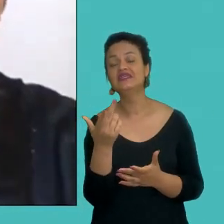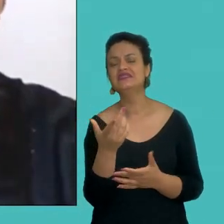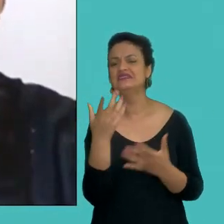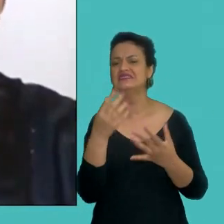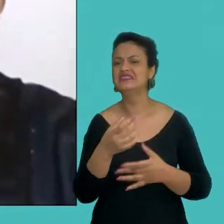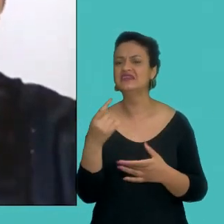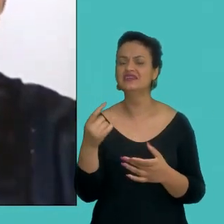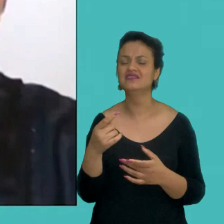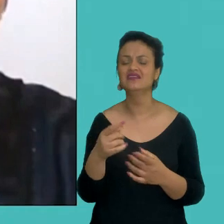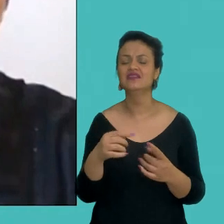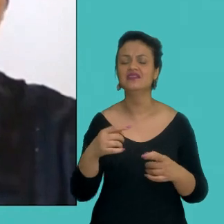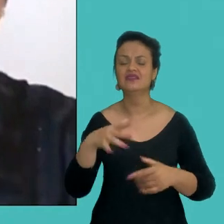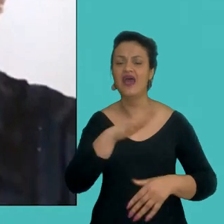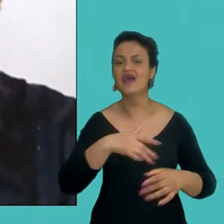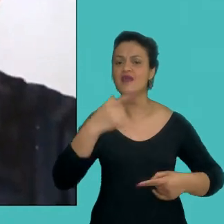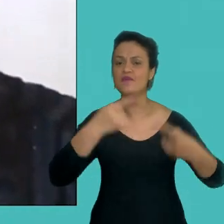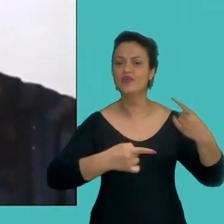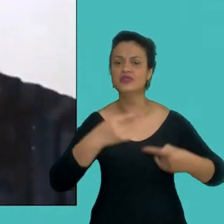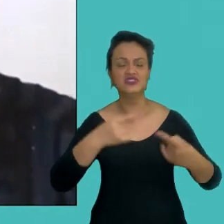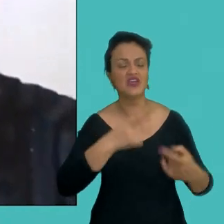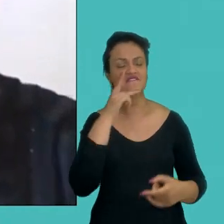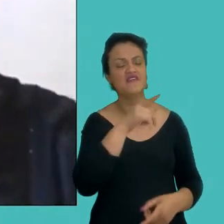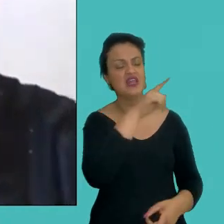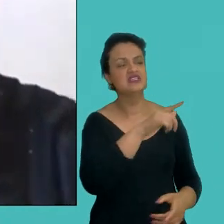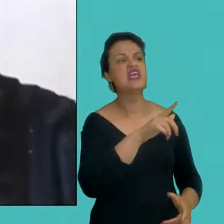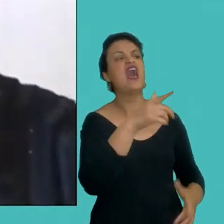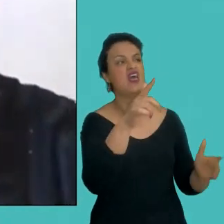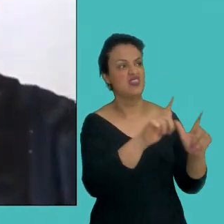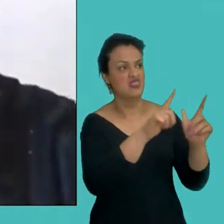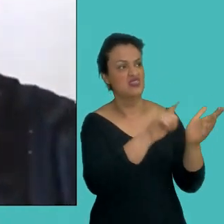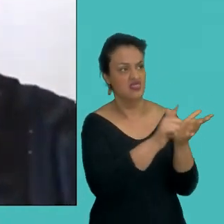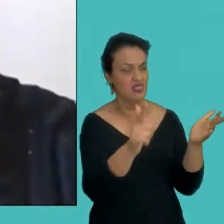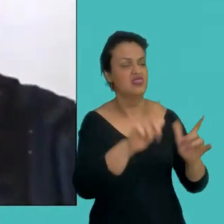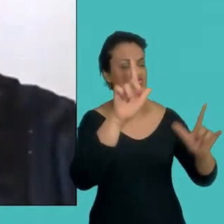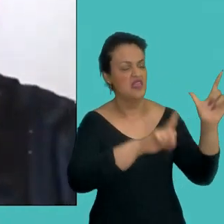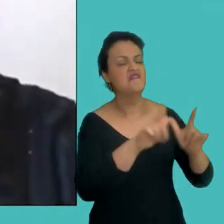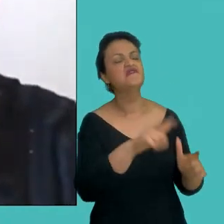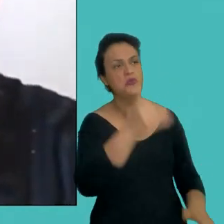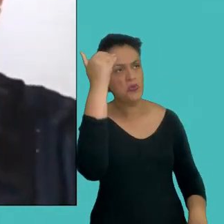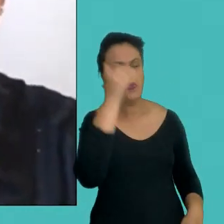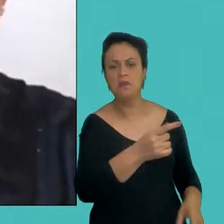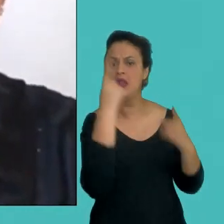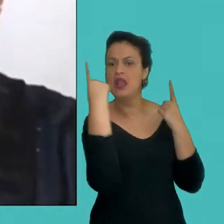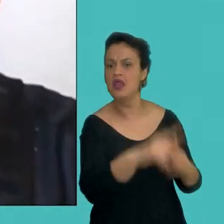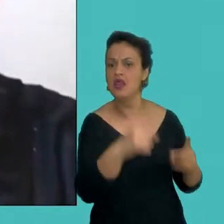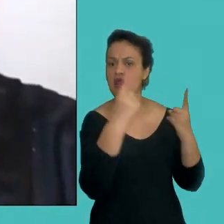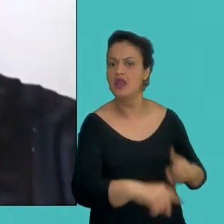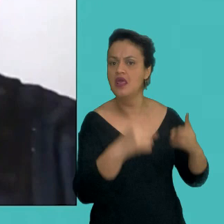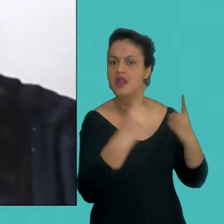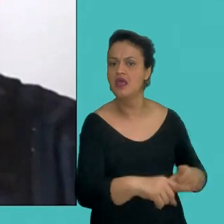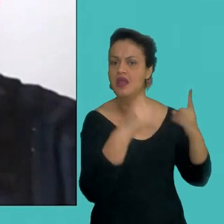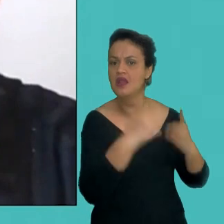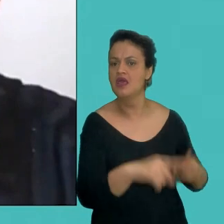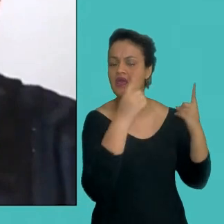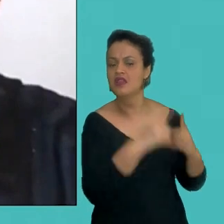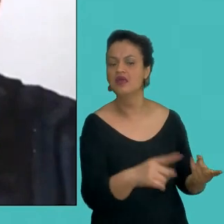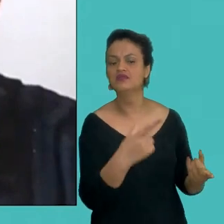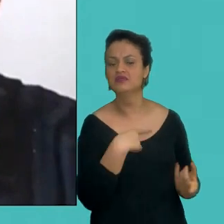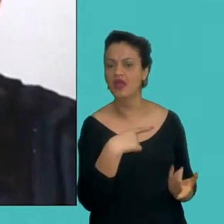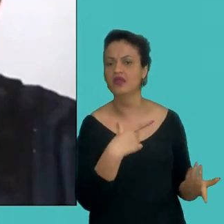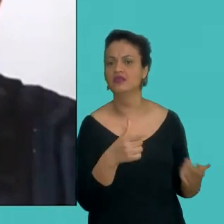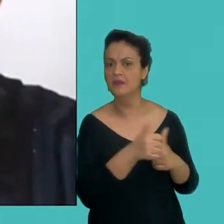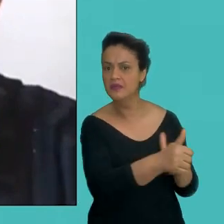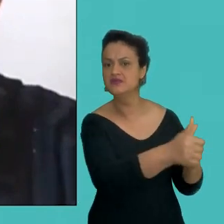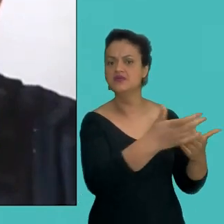sido muito surrada no debate político de maneira negativa, eu acho, para a compreensão do que está envolvido aí,